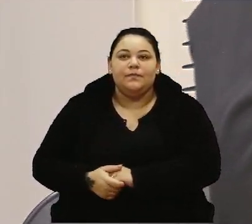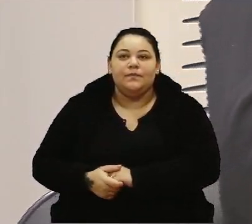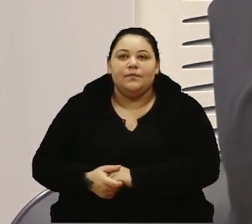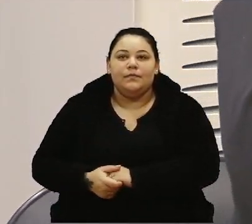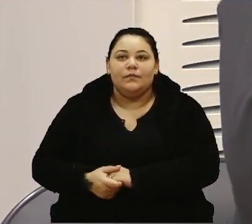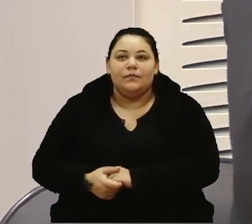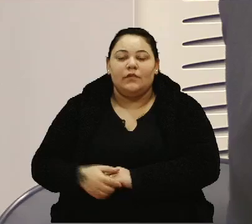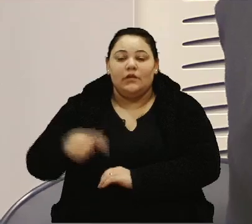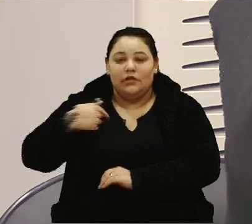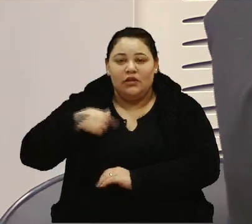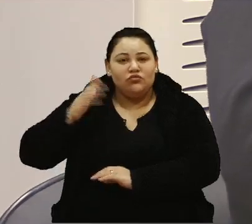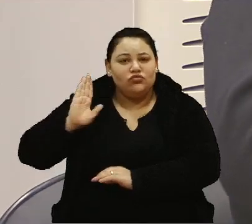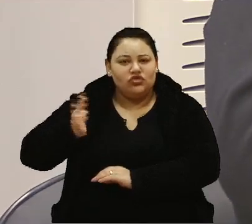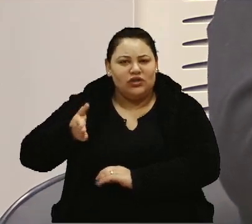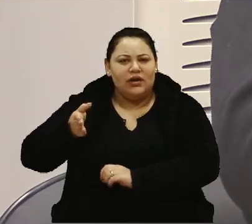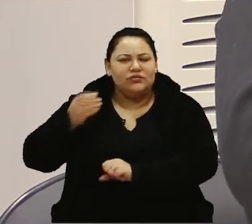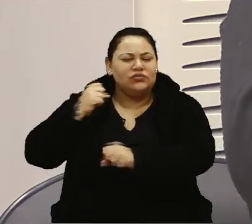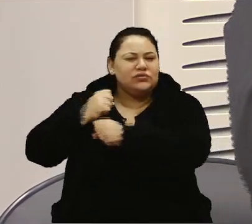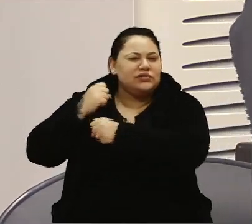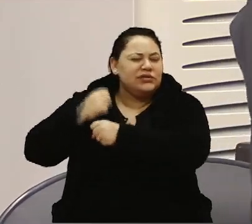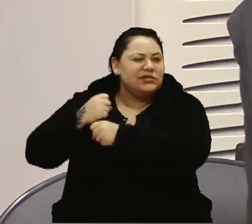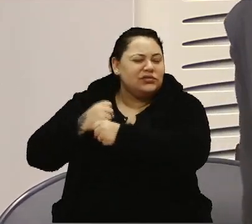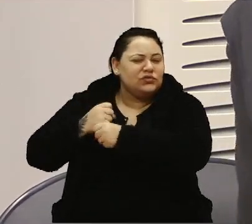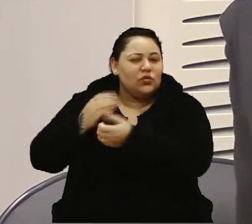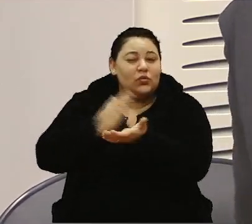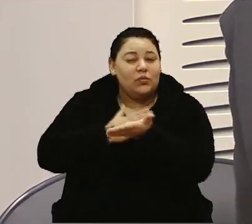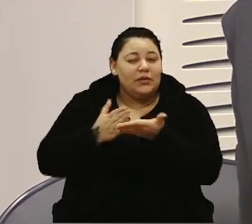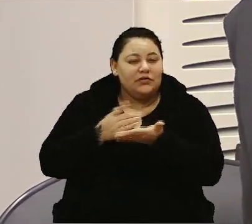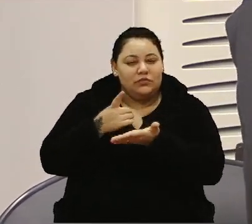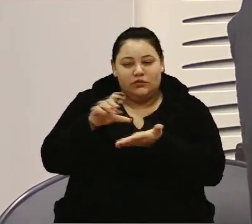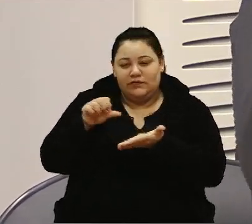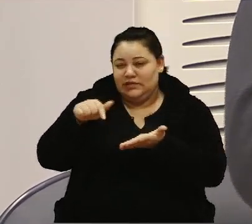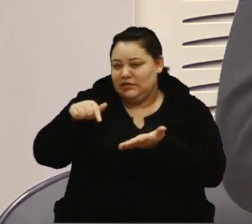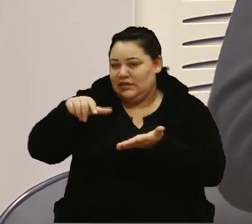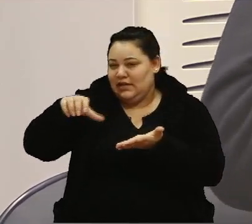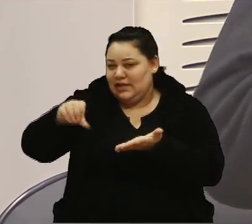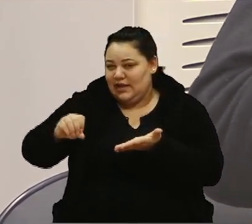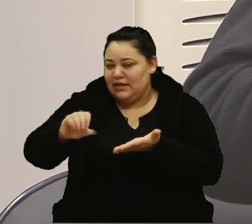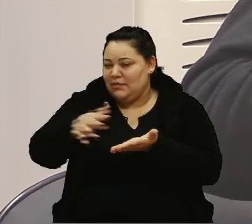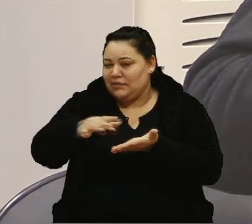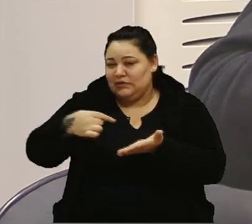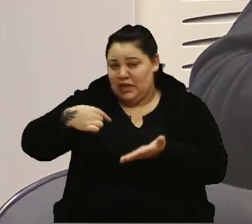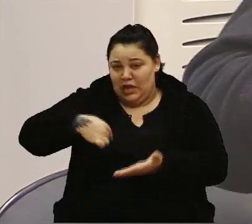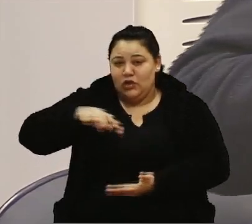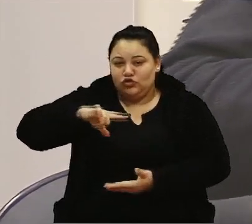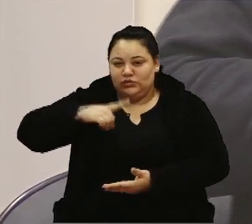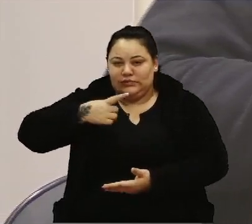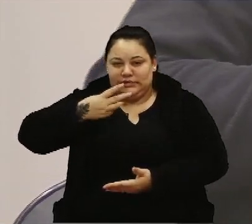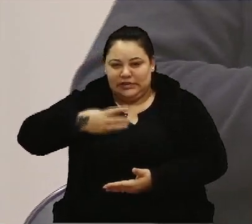E eu já começo dos anos 70, já com 13, 14 anos,